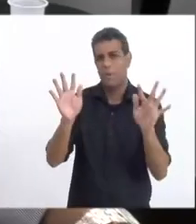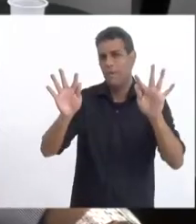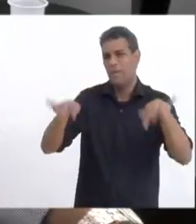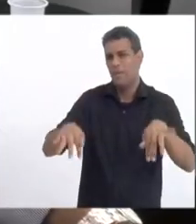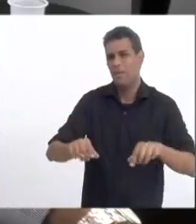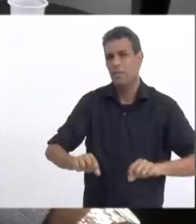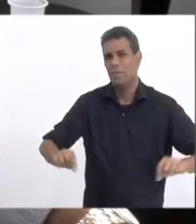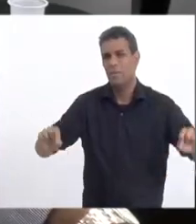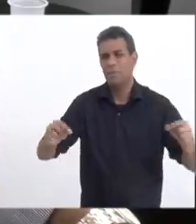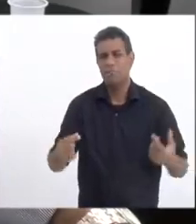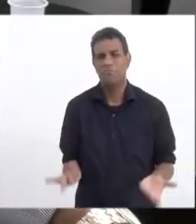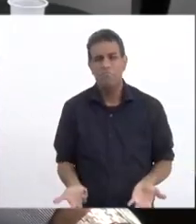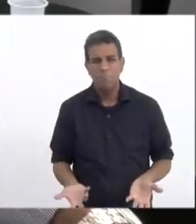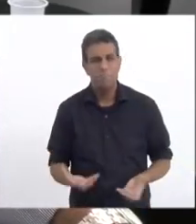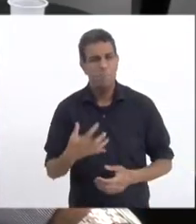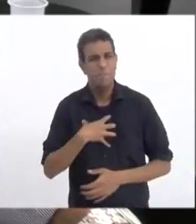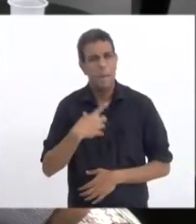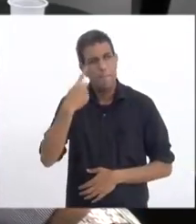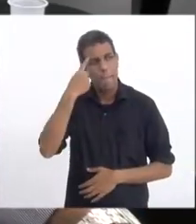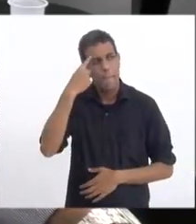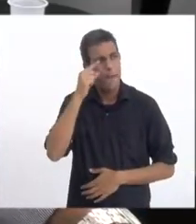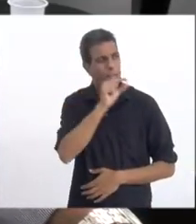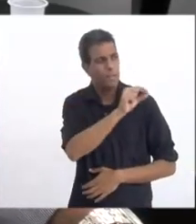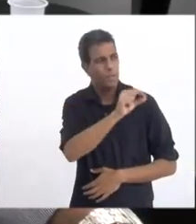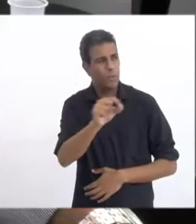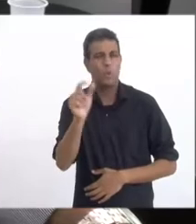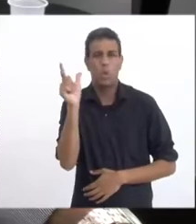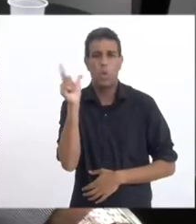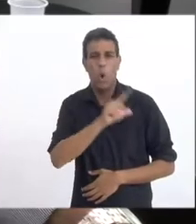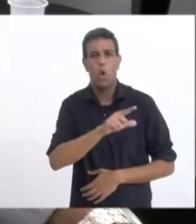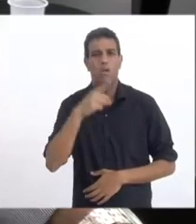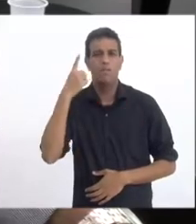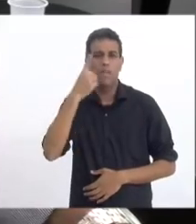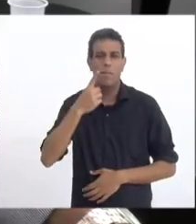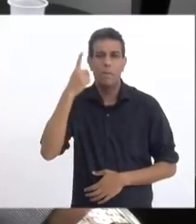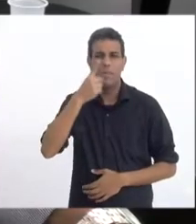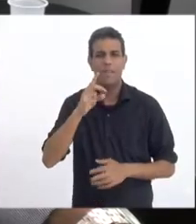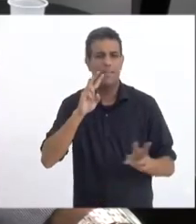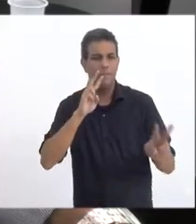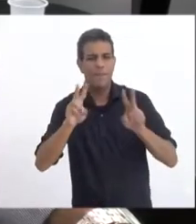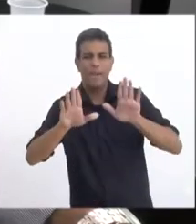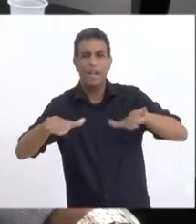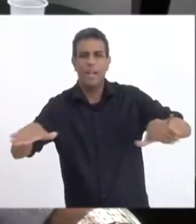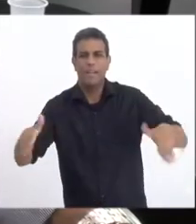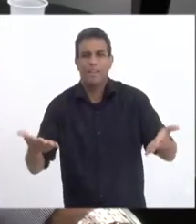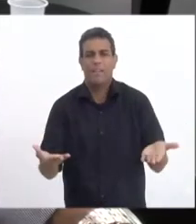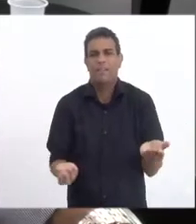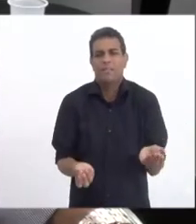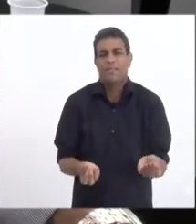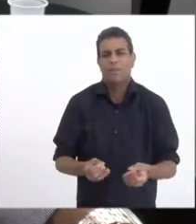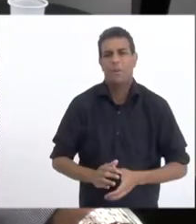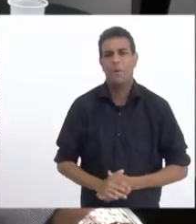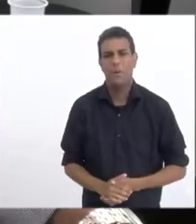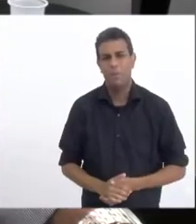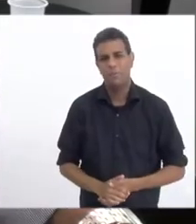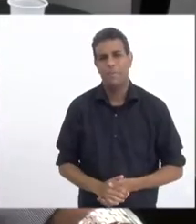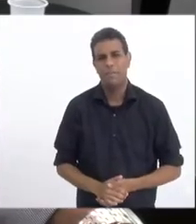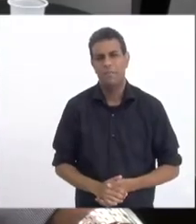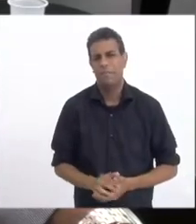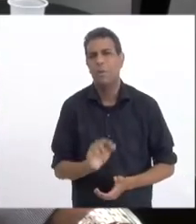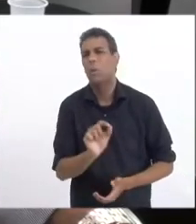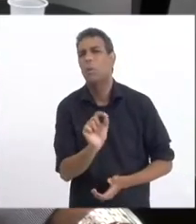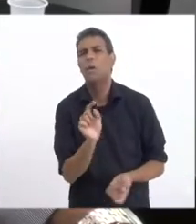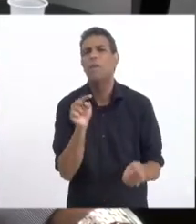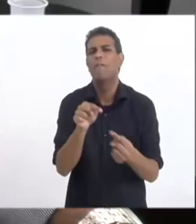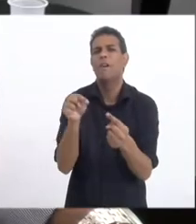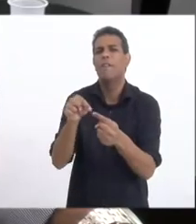deputado, eu peço que, né, os deputados olhem para essas crianças que estão vindo aí. Né, o que nós